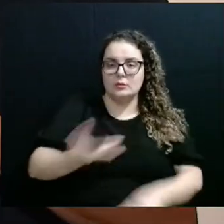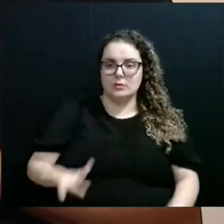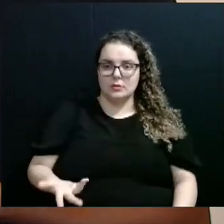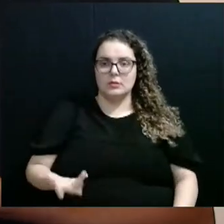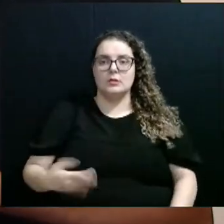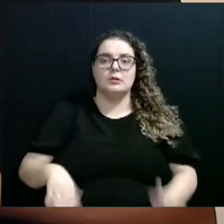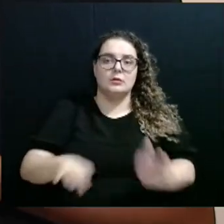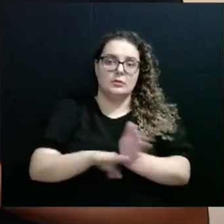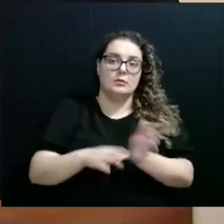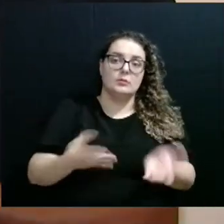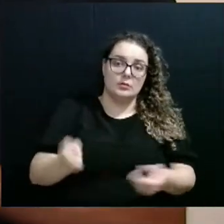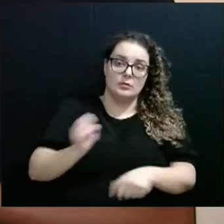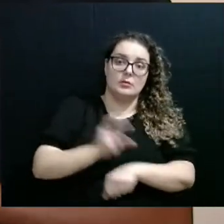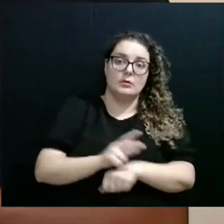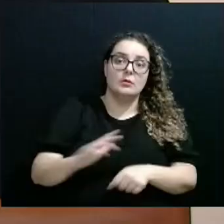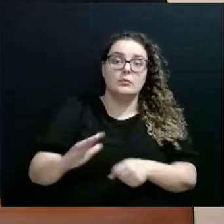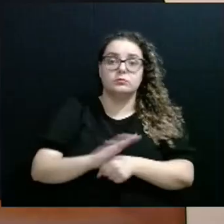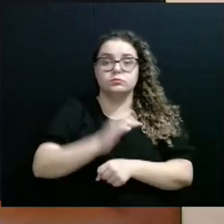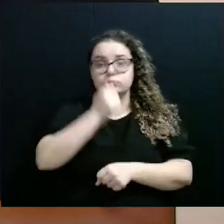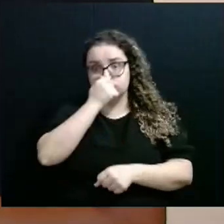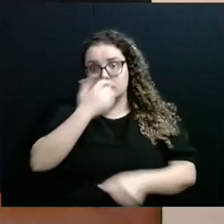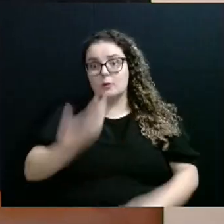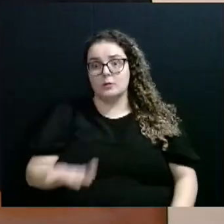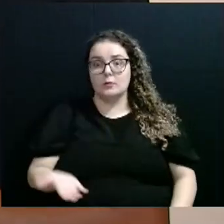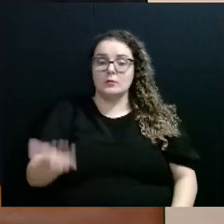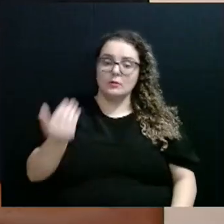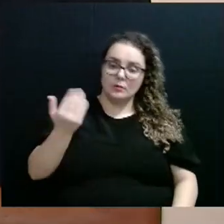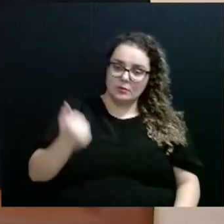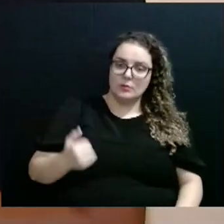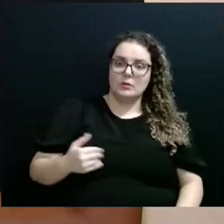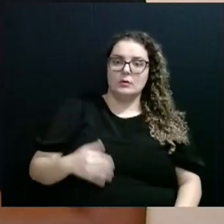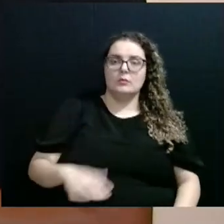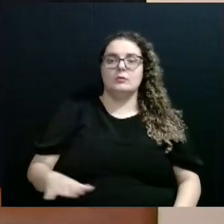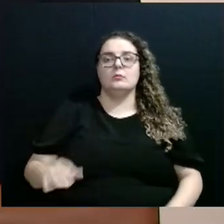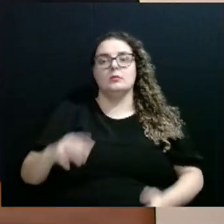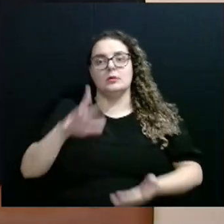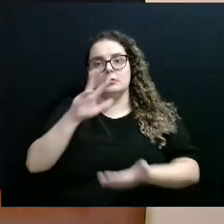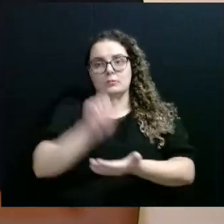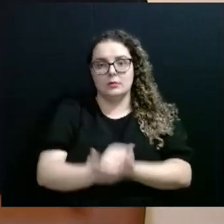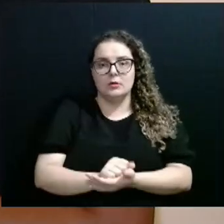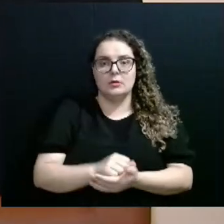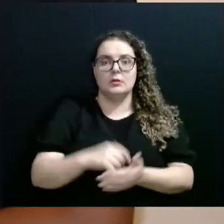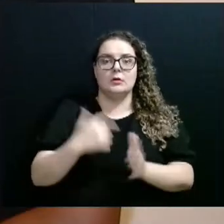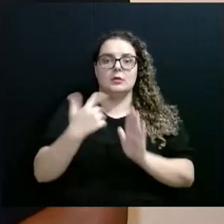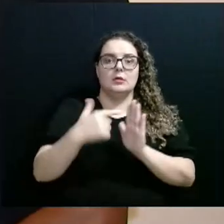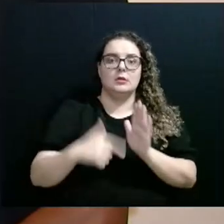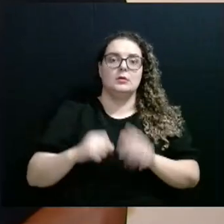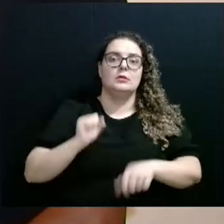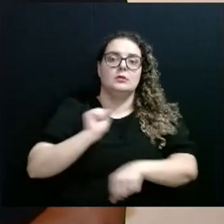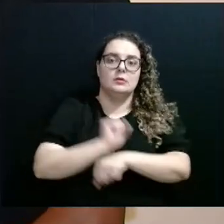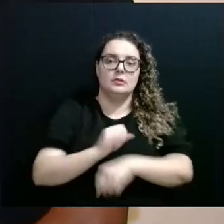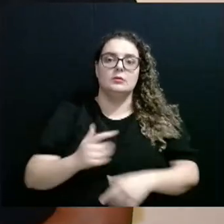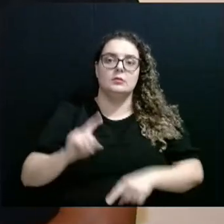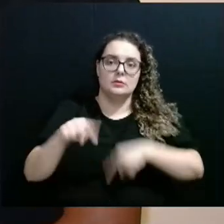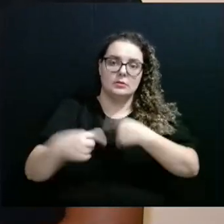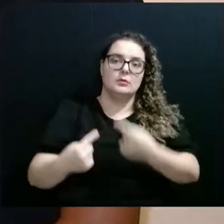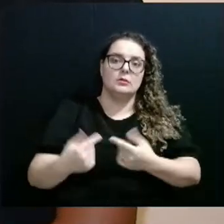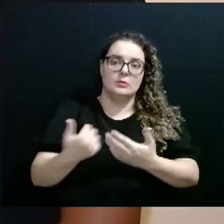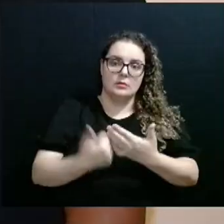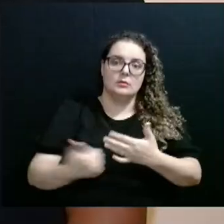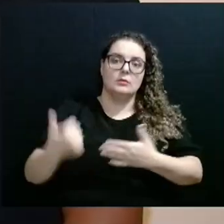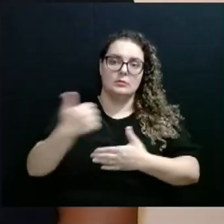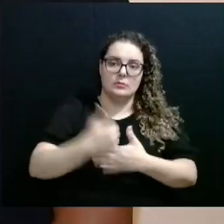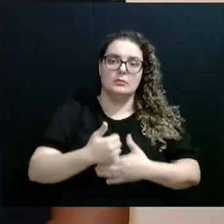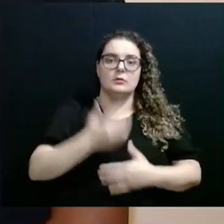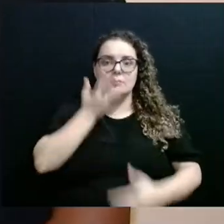estejam esgotadas, que venham para preencher a lista de espera, que daí na próxima edição a gente dá preferência para essas crianças também.